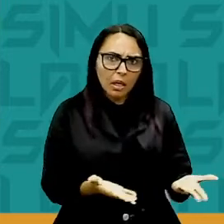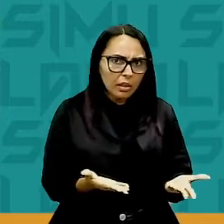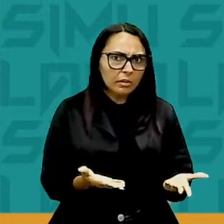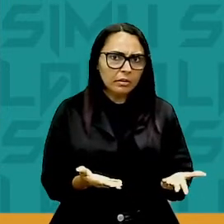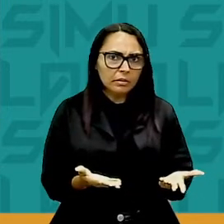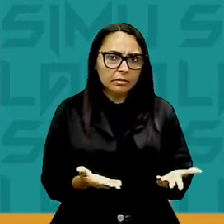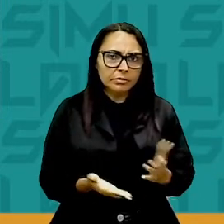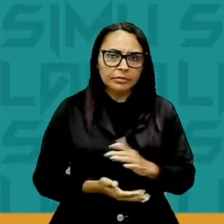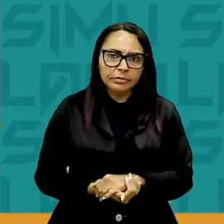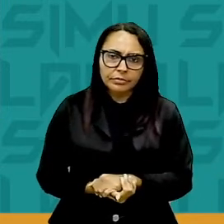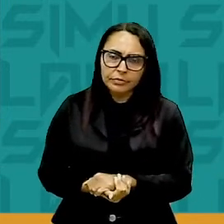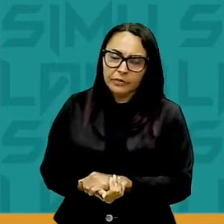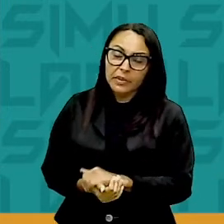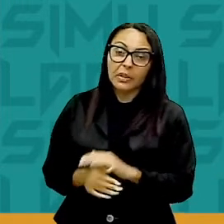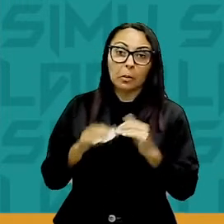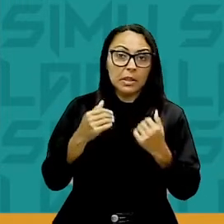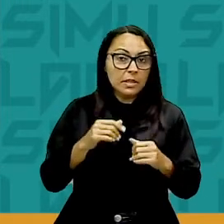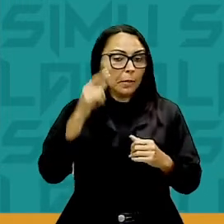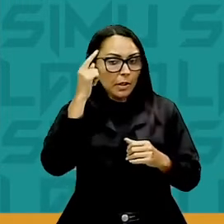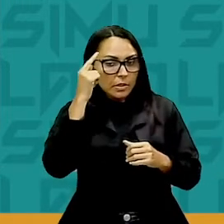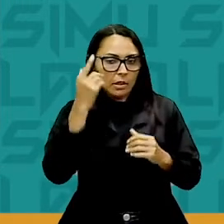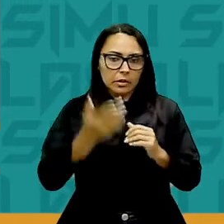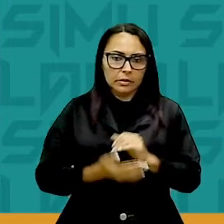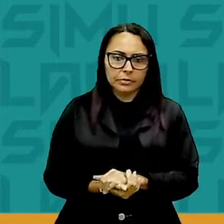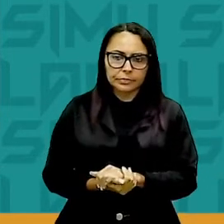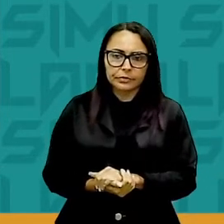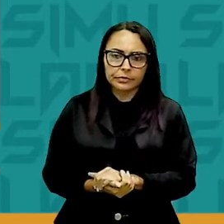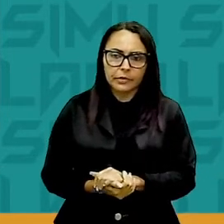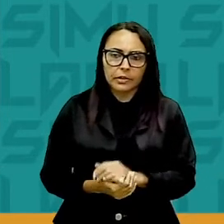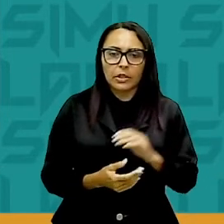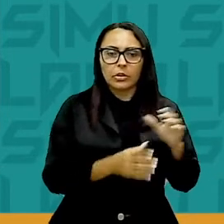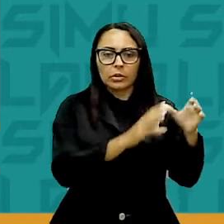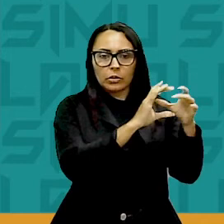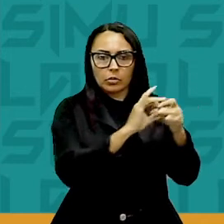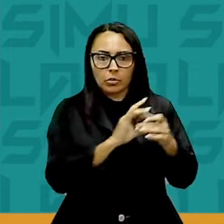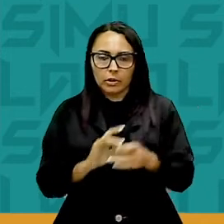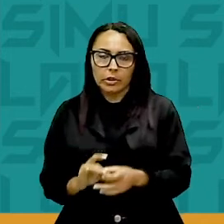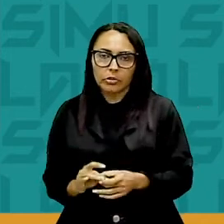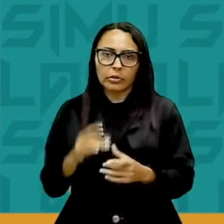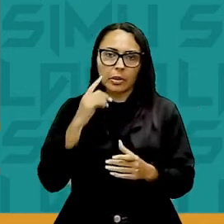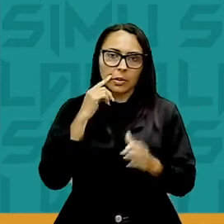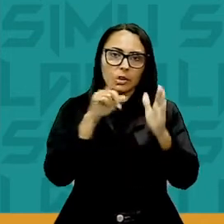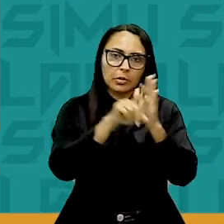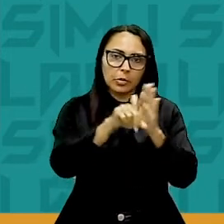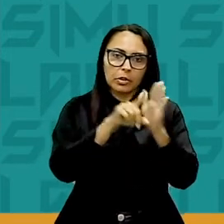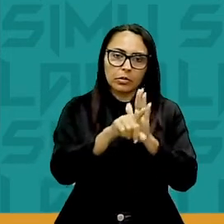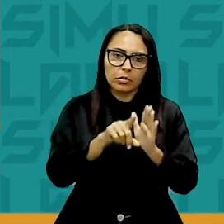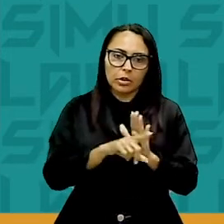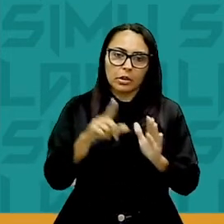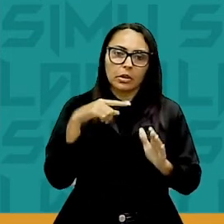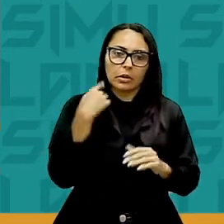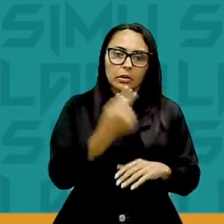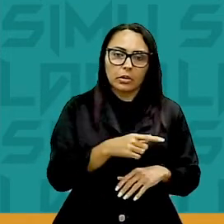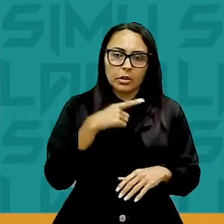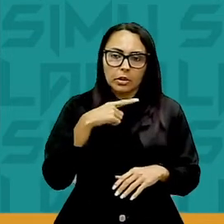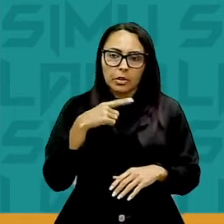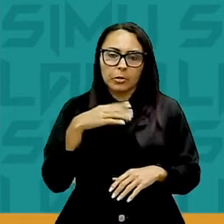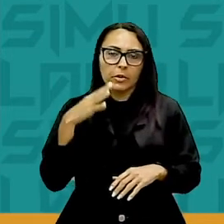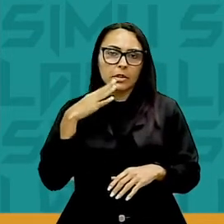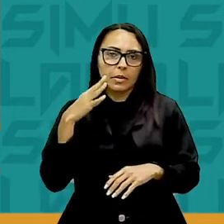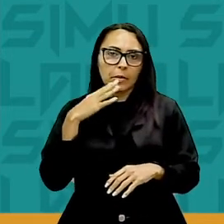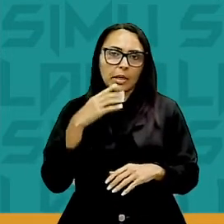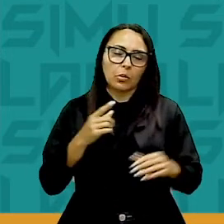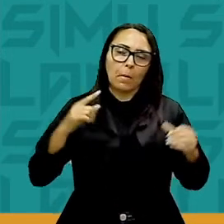aí, algo a se pensar. Então, dentro desse contexto, a partir dessas perguntas, nós temos o que podemos chamar de conhecimento